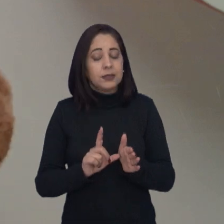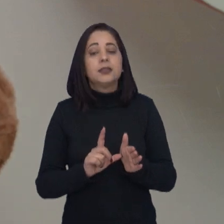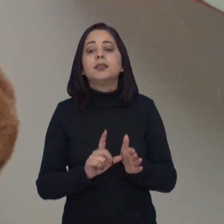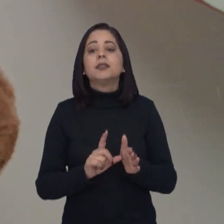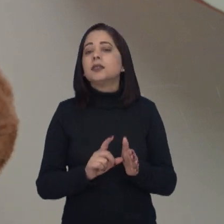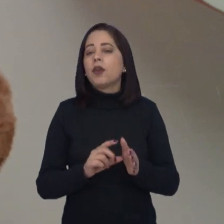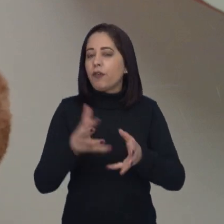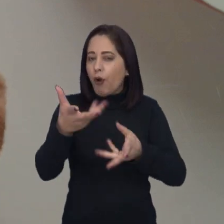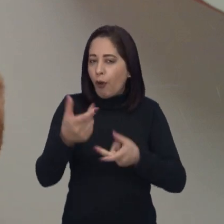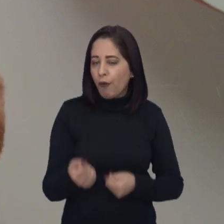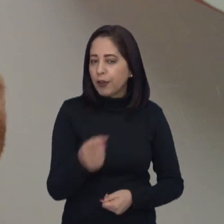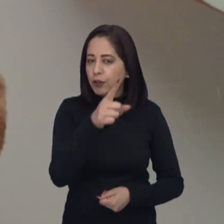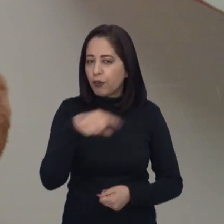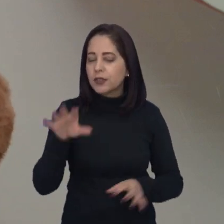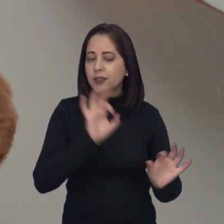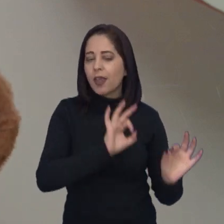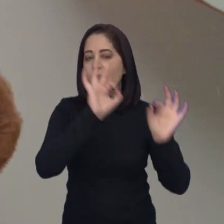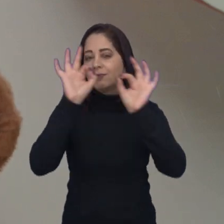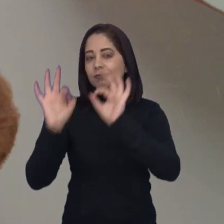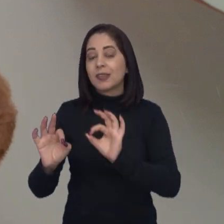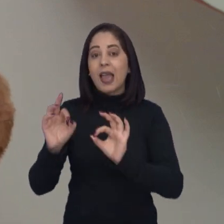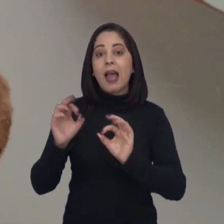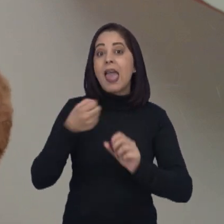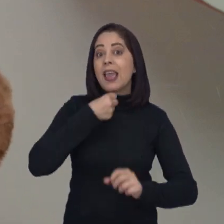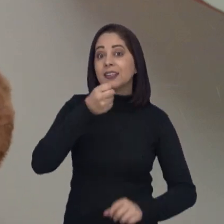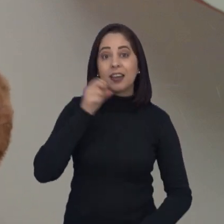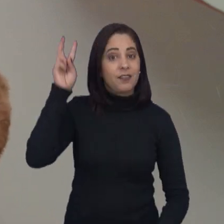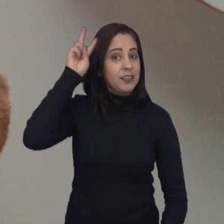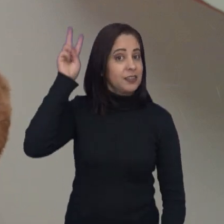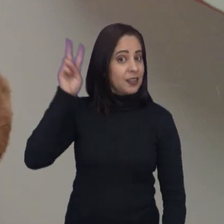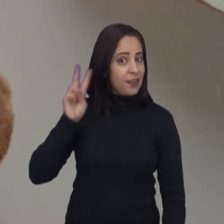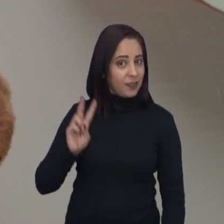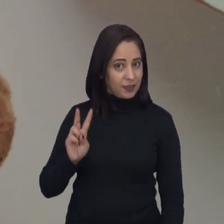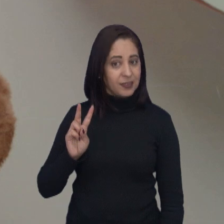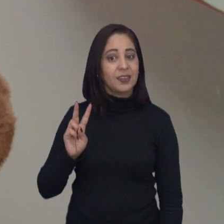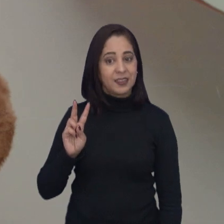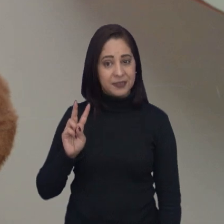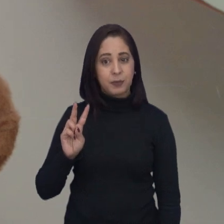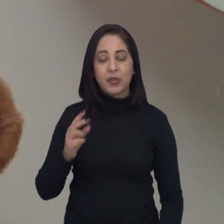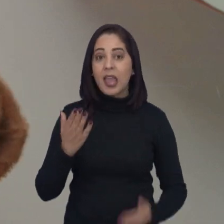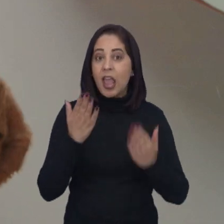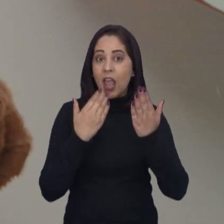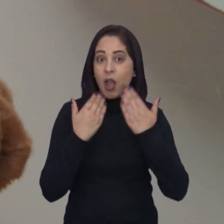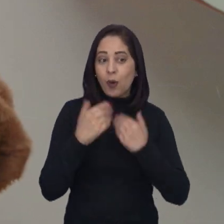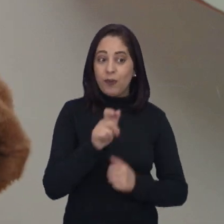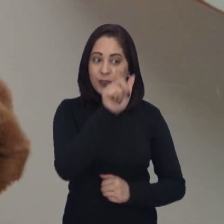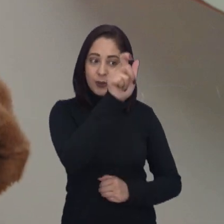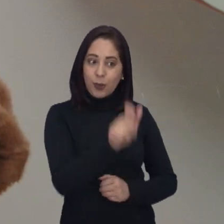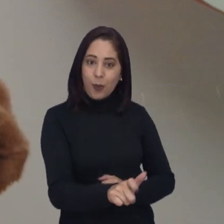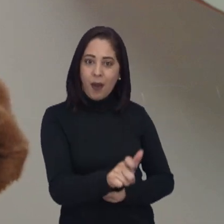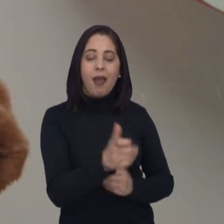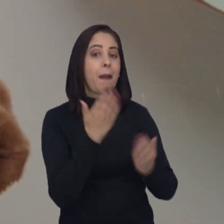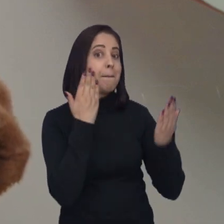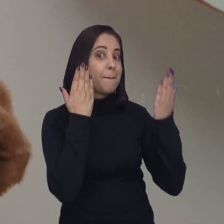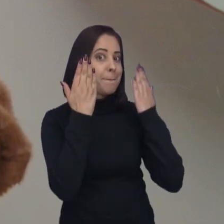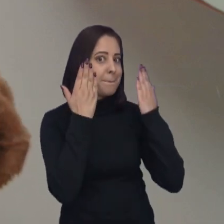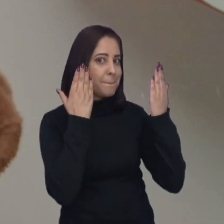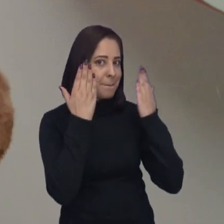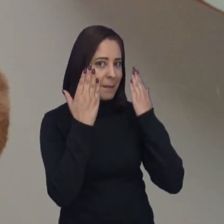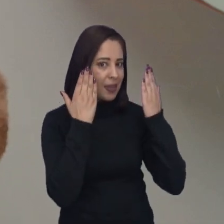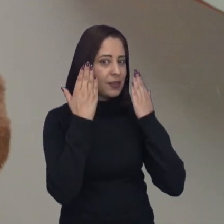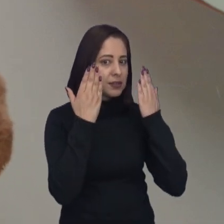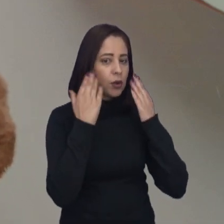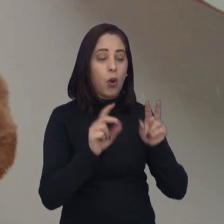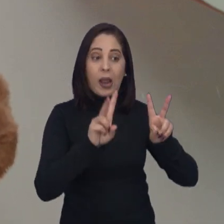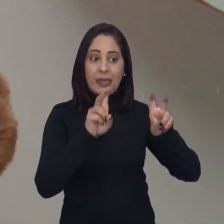eu te convido para conferir a participação da repórter Vanessa Nascimento, que foi conversar com uma psicóloga